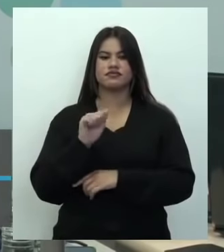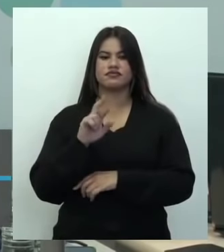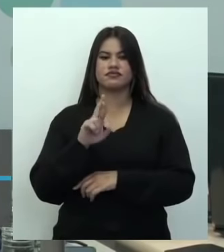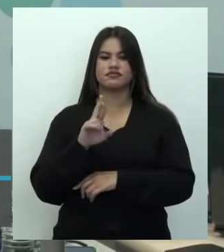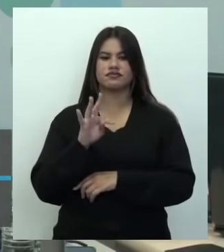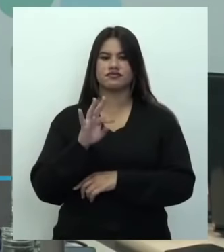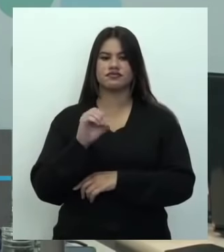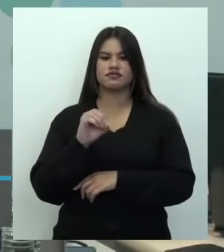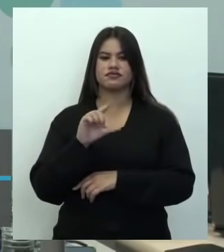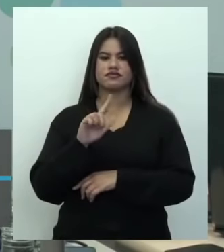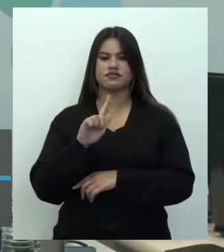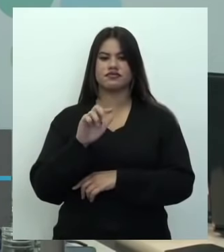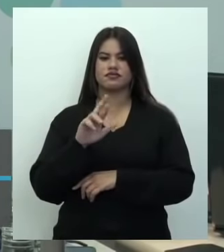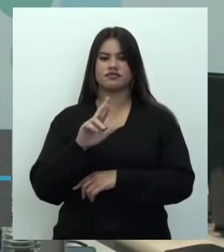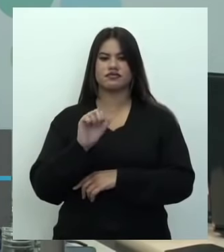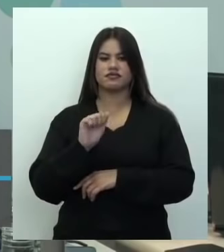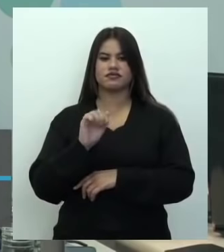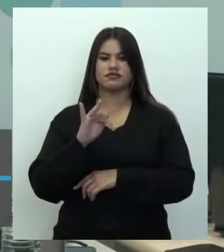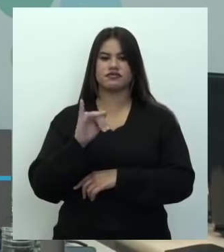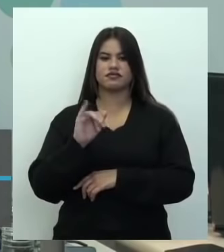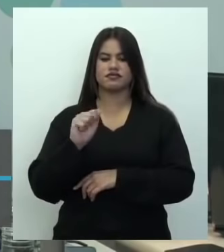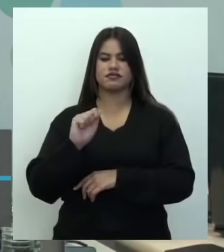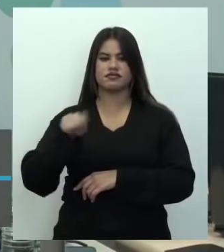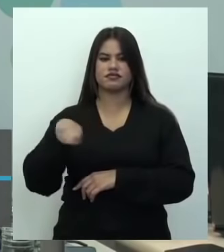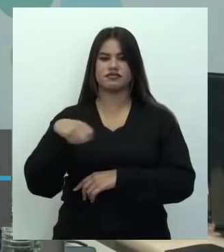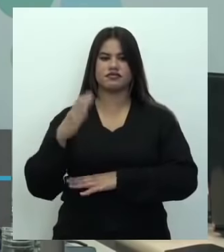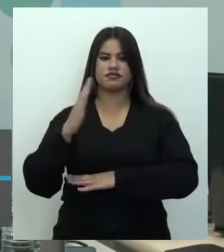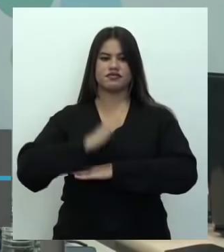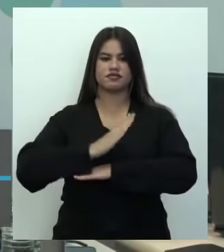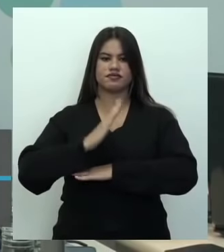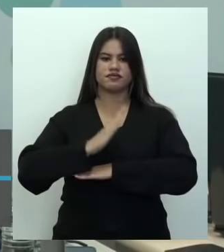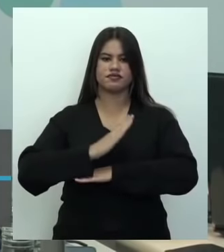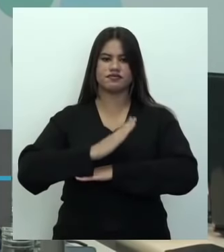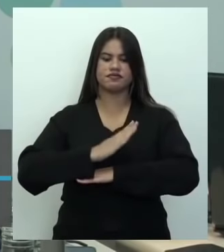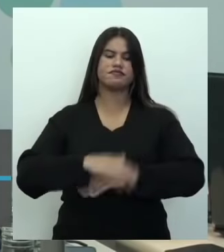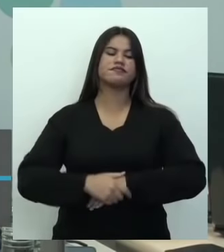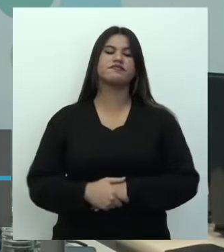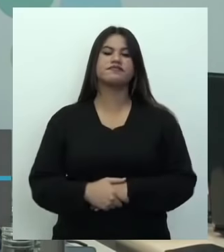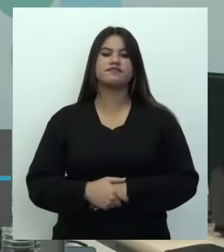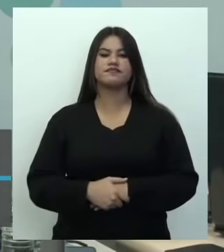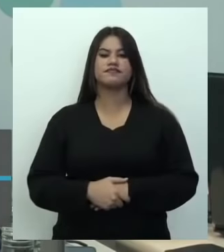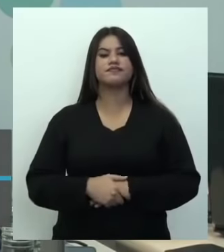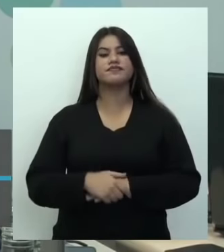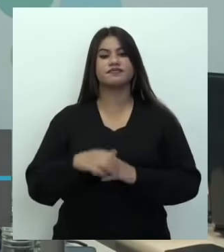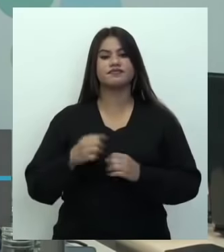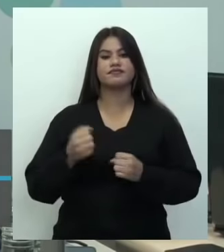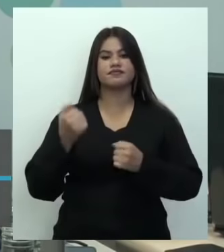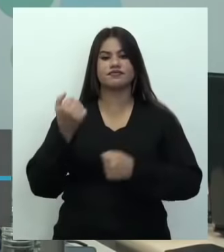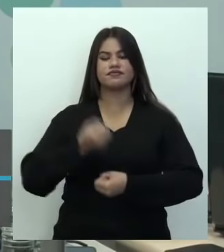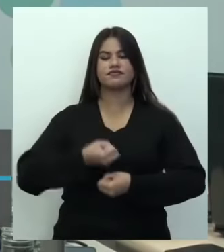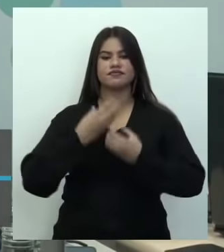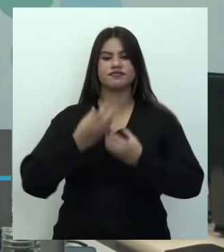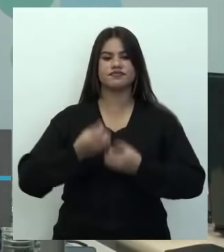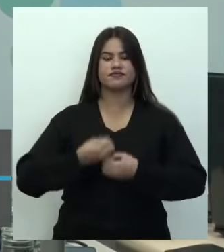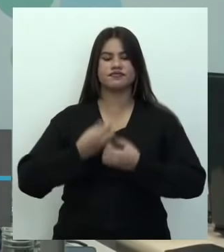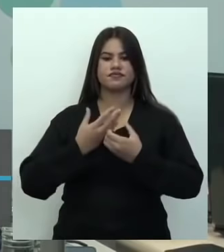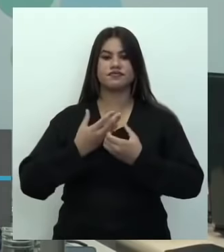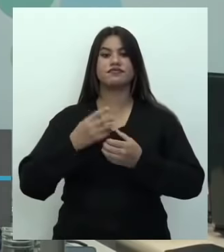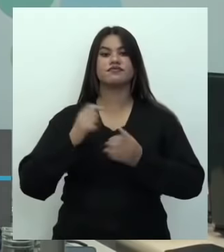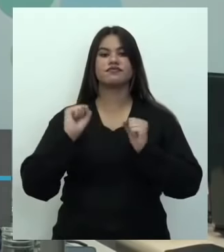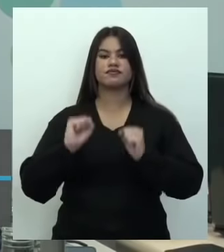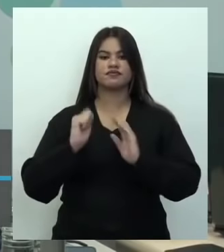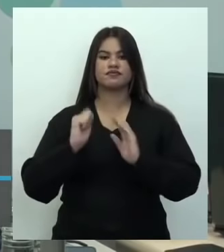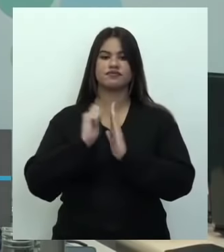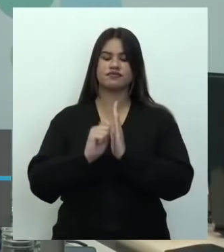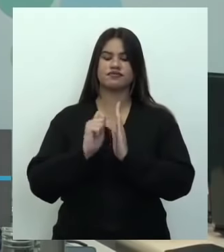a gente vai passar para vocês as informações iniciais. Então, se possível, anote, faça o print, para que depois